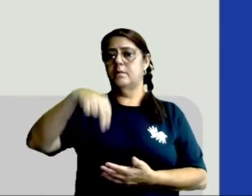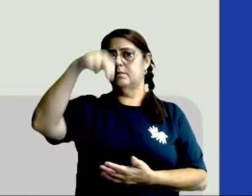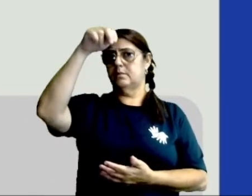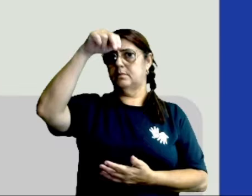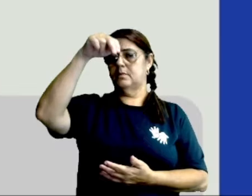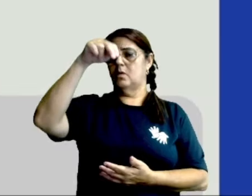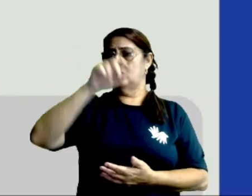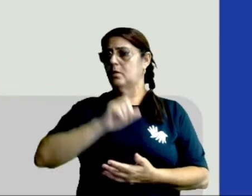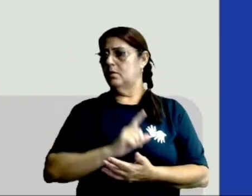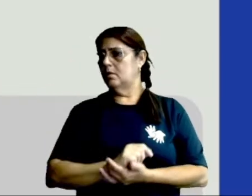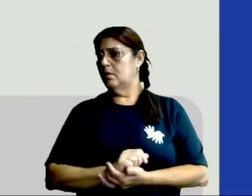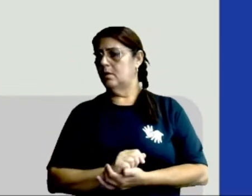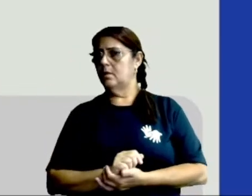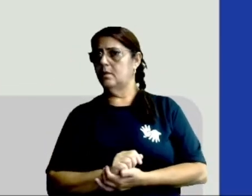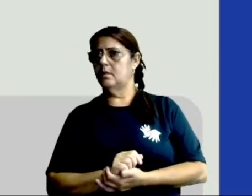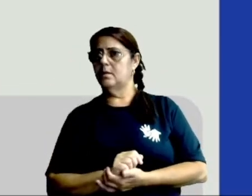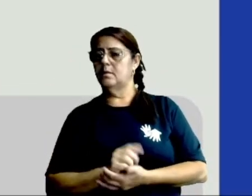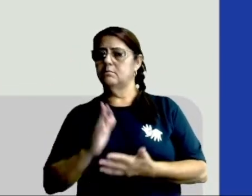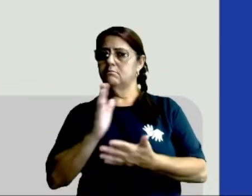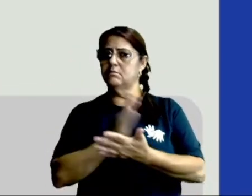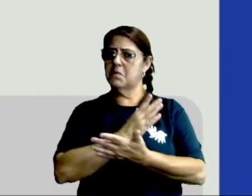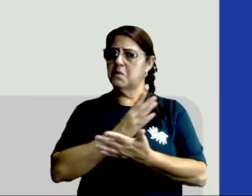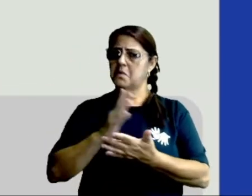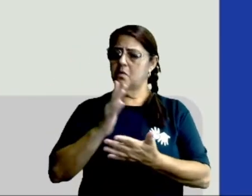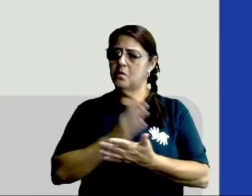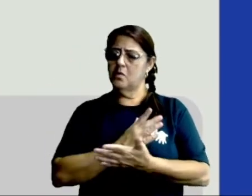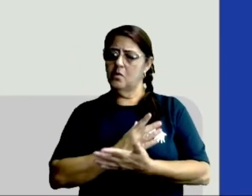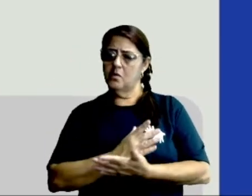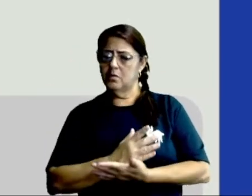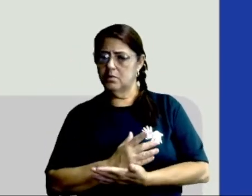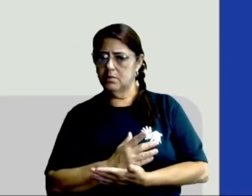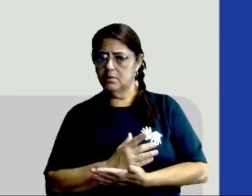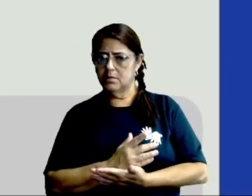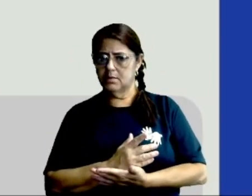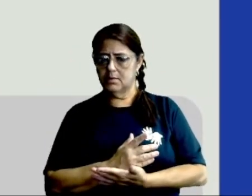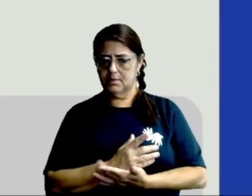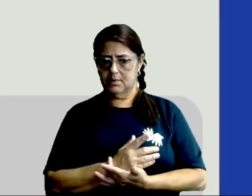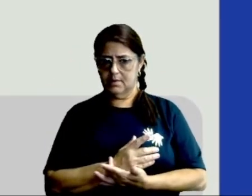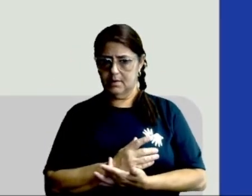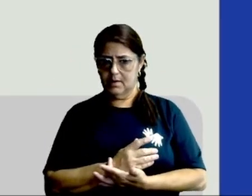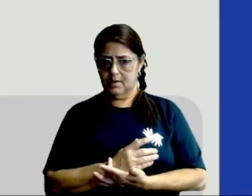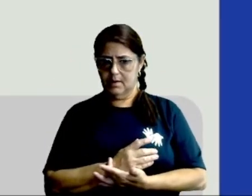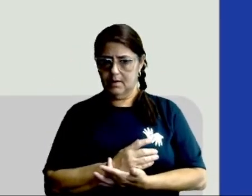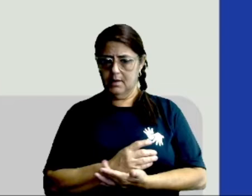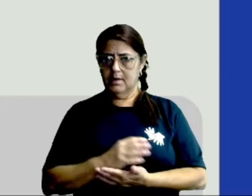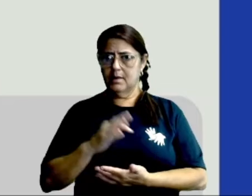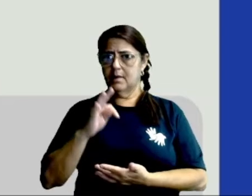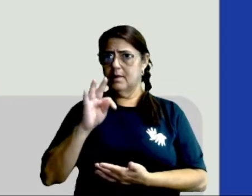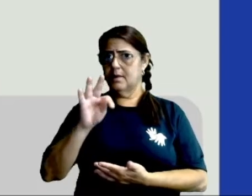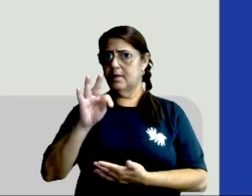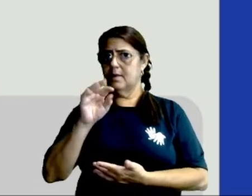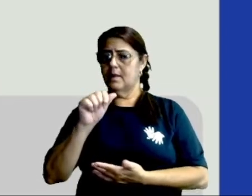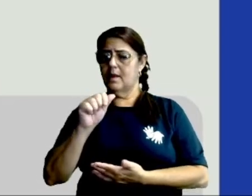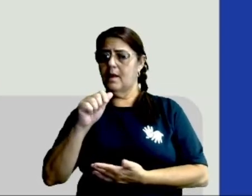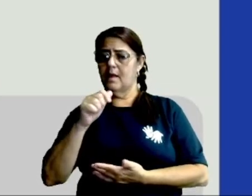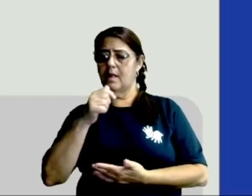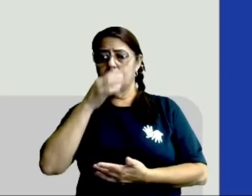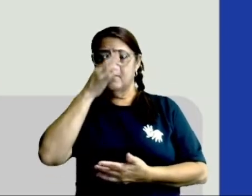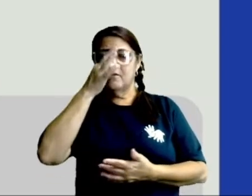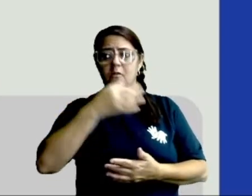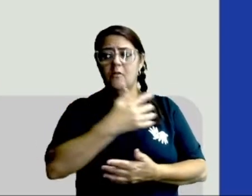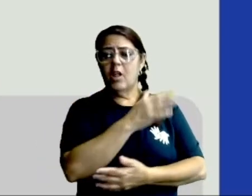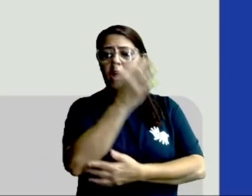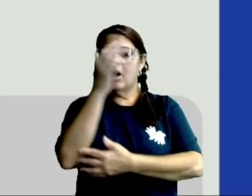aos países escandinavos, né, os Alpes escandinavos, onde são climas frios, no domínio da tundra e da taiga. A taiga é aquela floresta